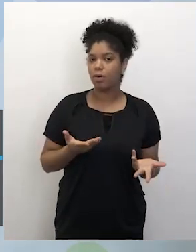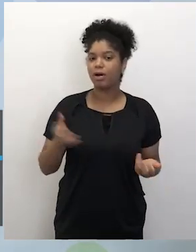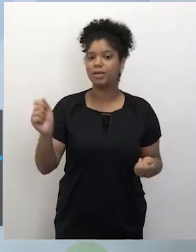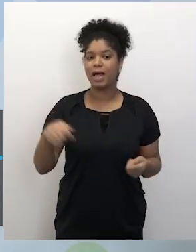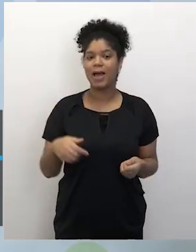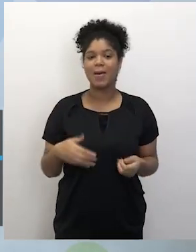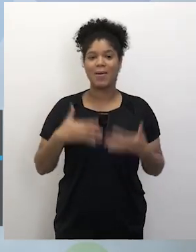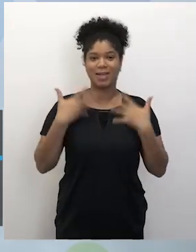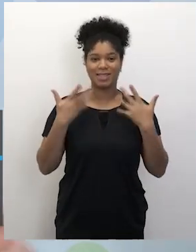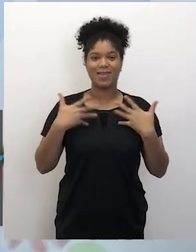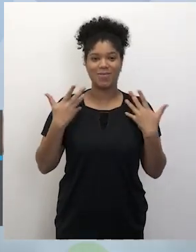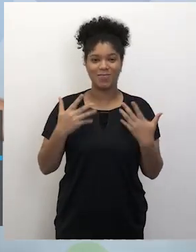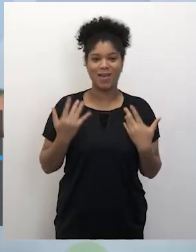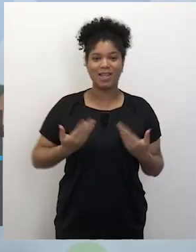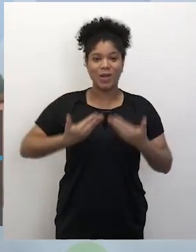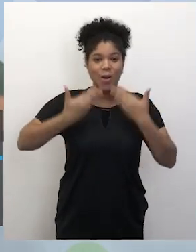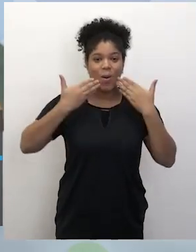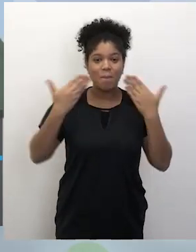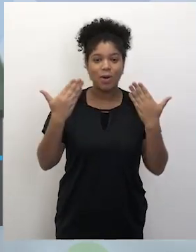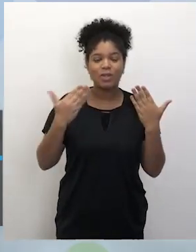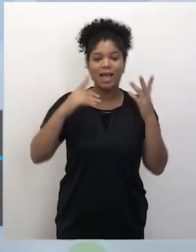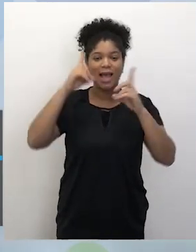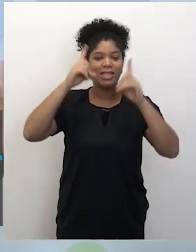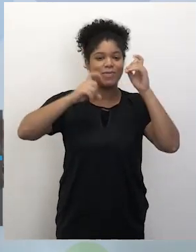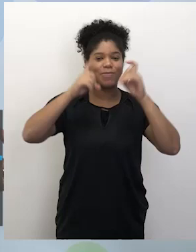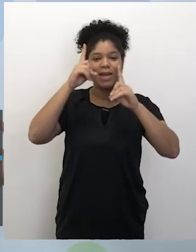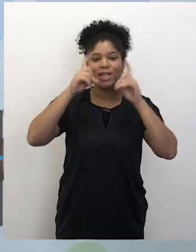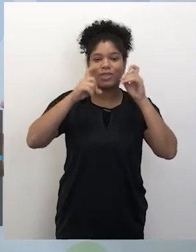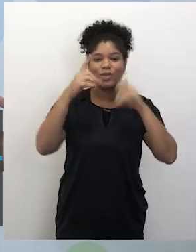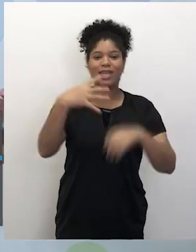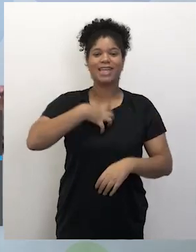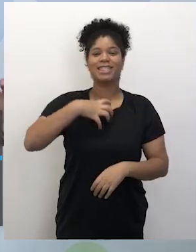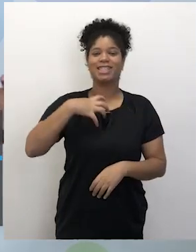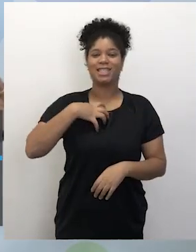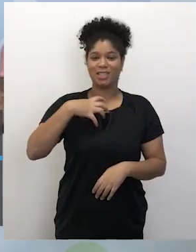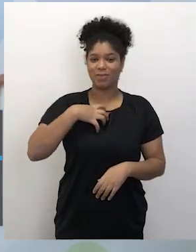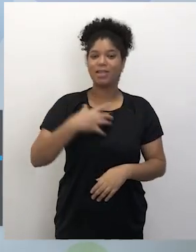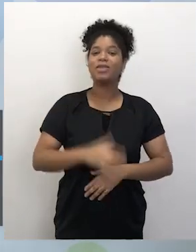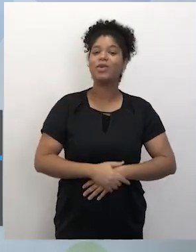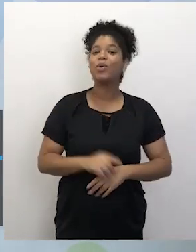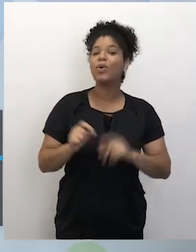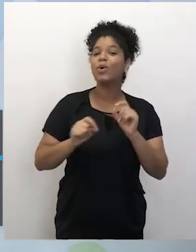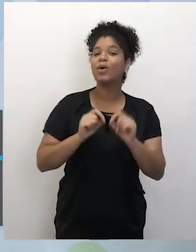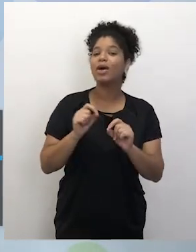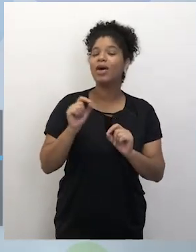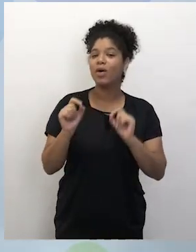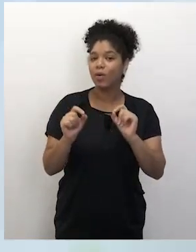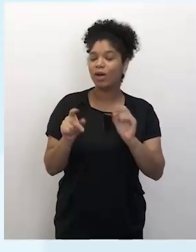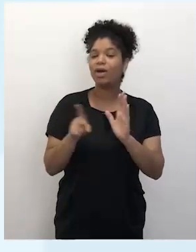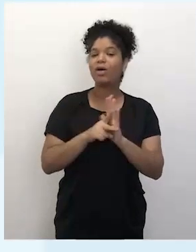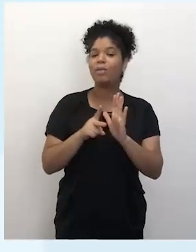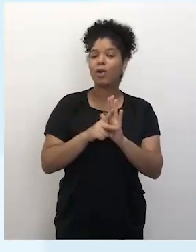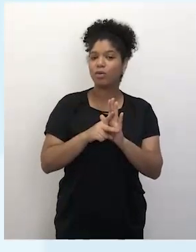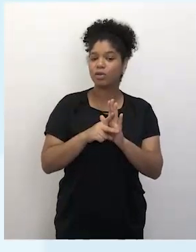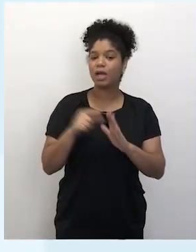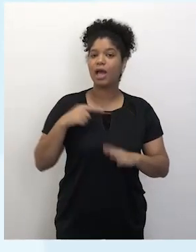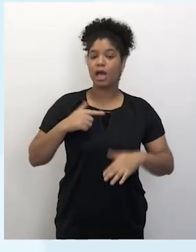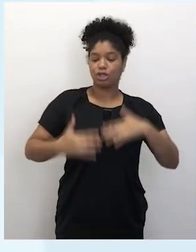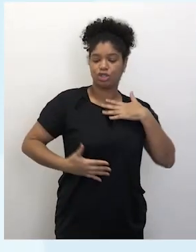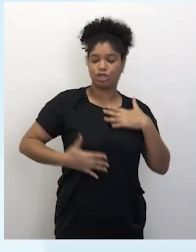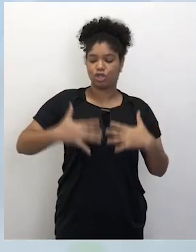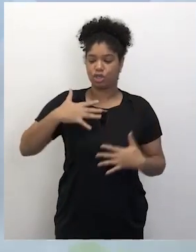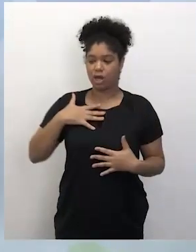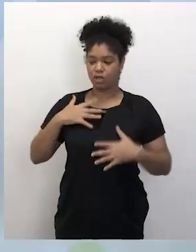as emoções e as expressões, os nossos sentimentos, nós falamos aí também dos gestos. Então,